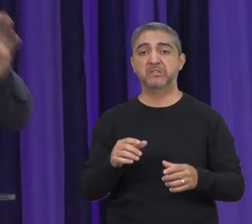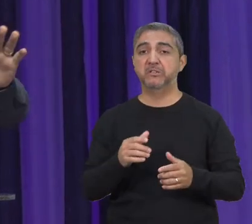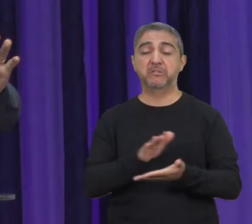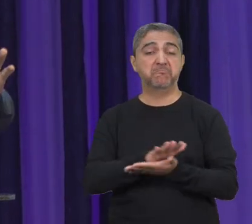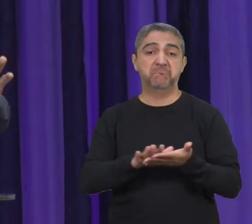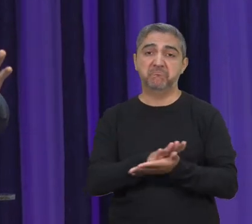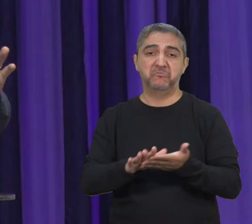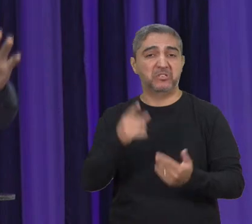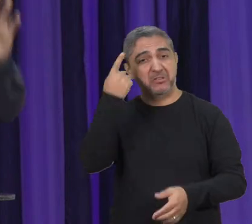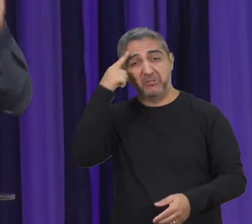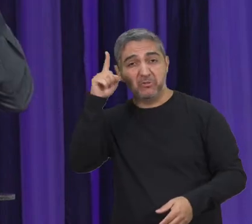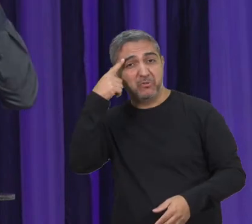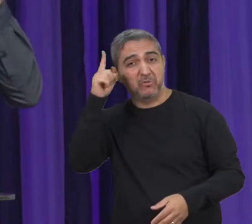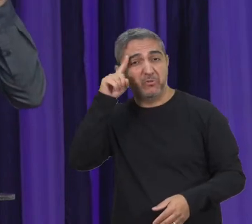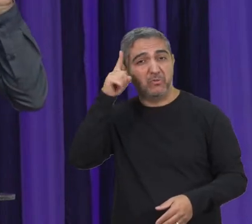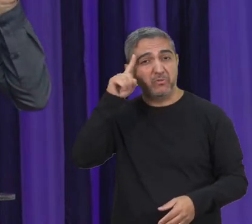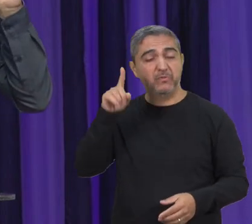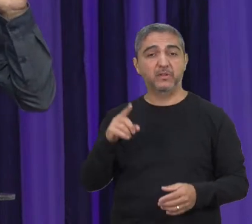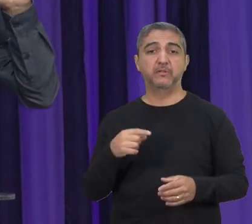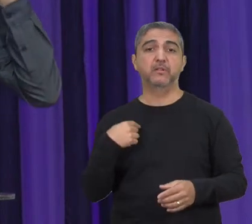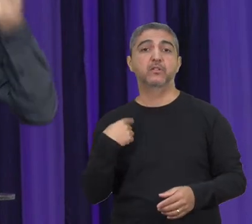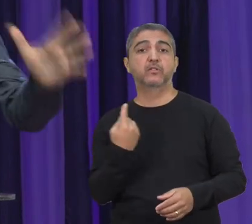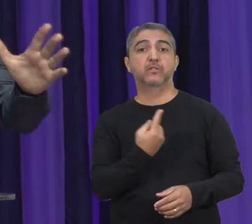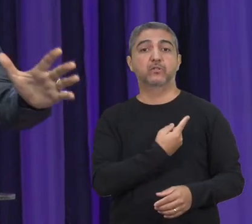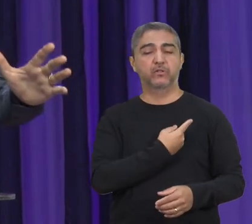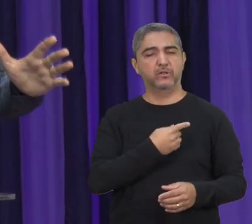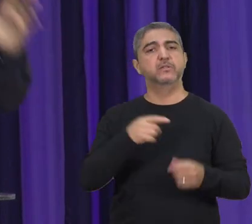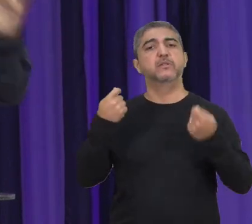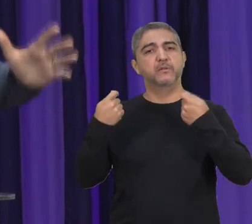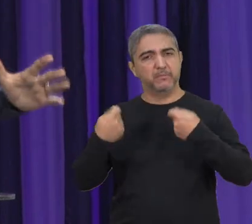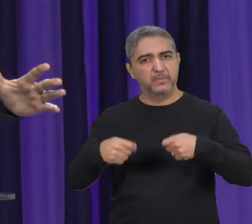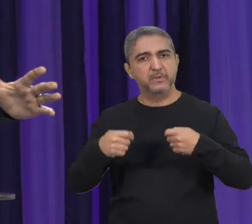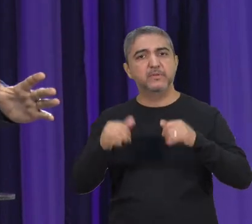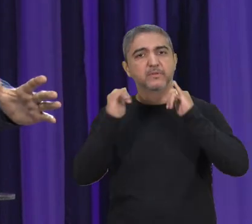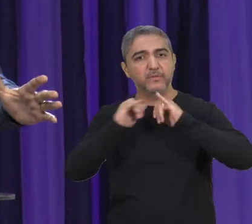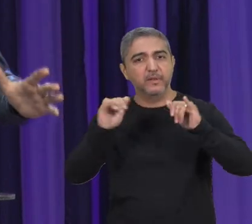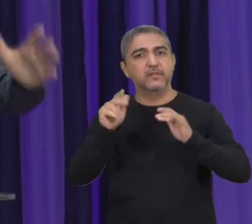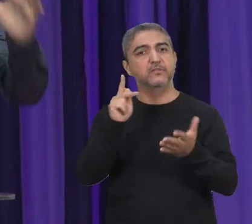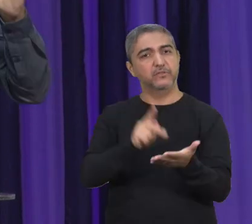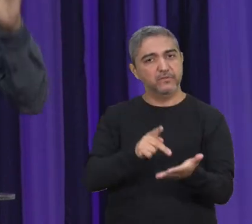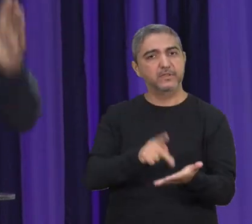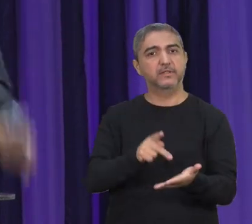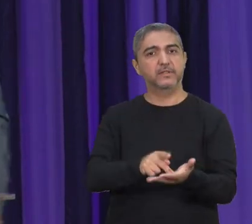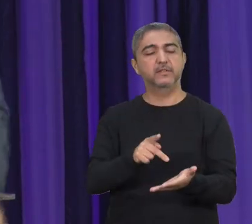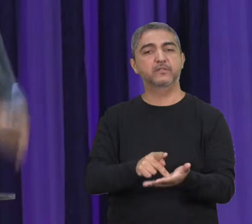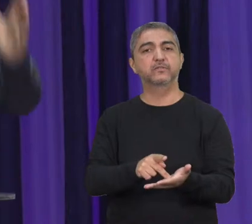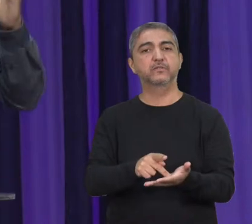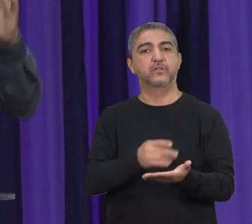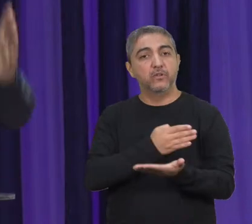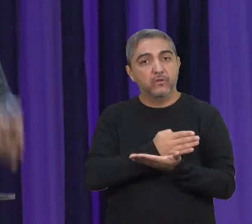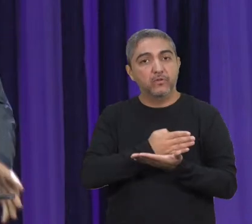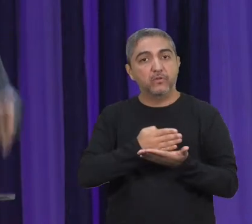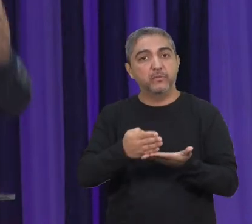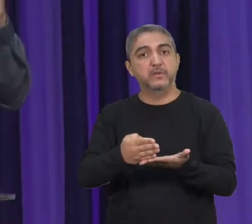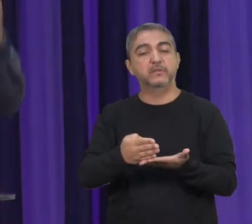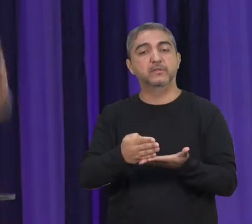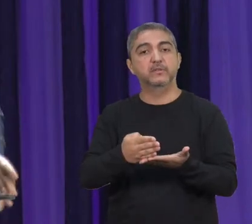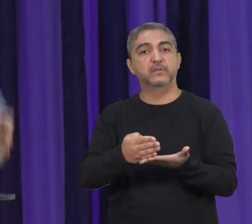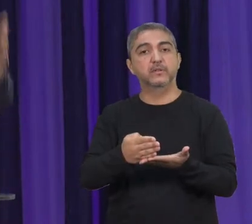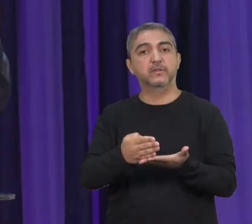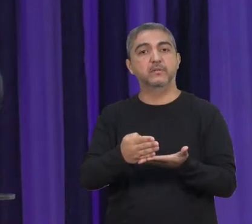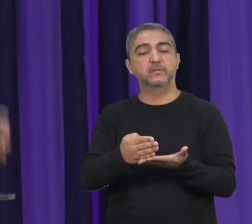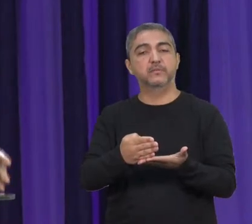como força de expressão, eu estou dizendo isso como a verdade absoluta. Começamos com aquela ação que,